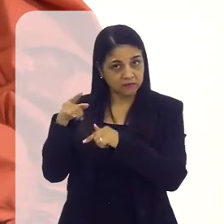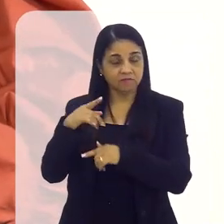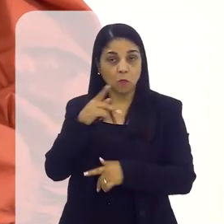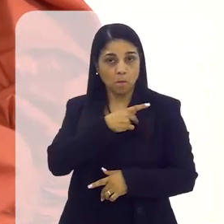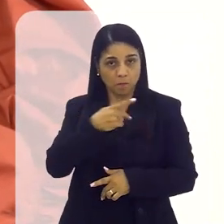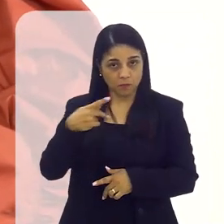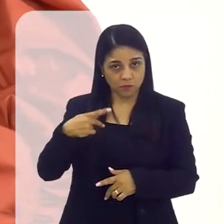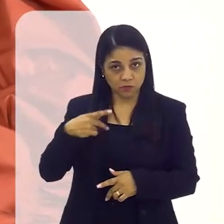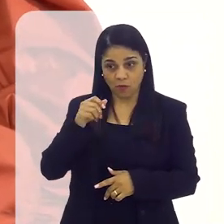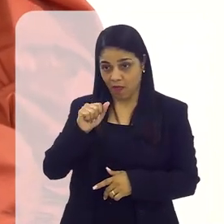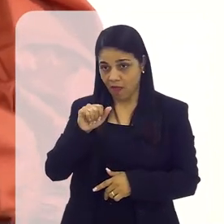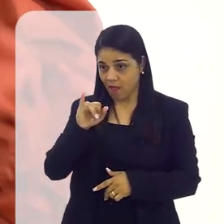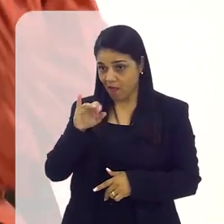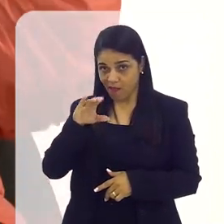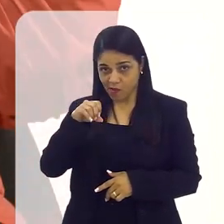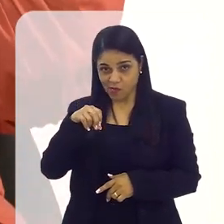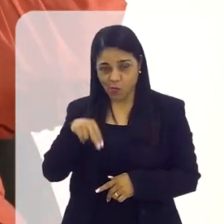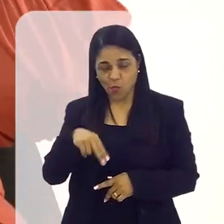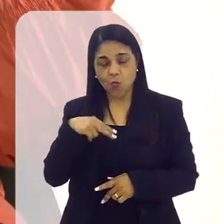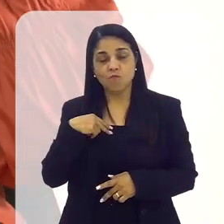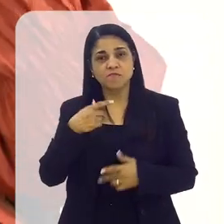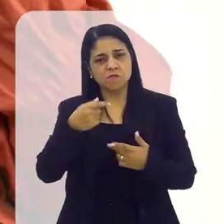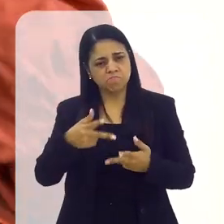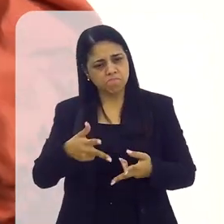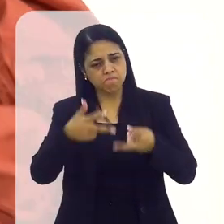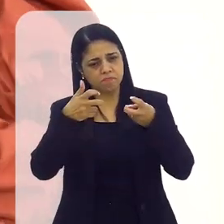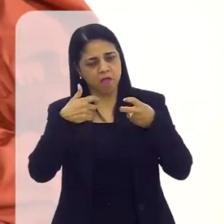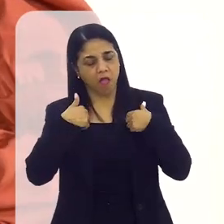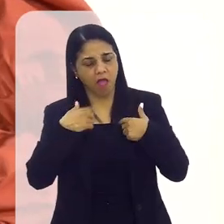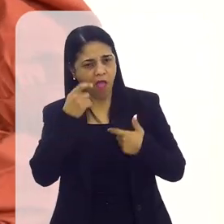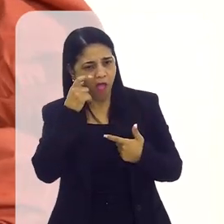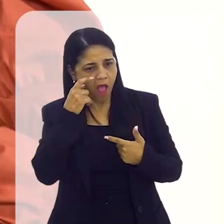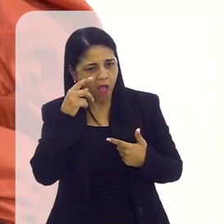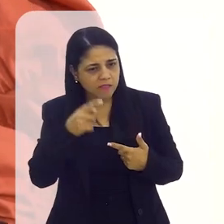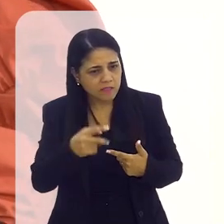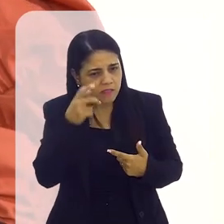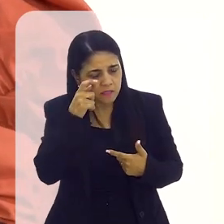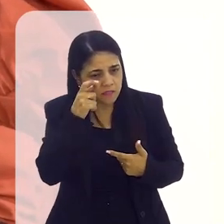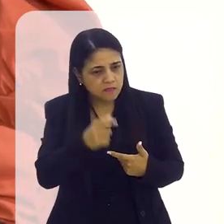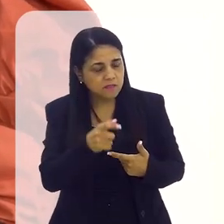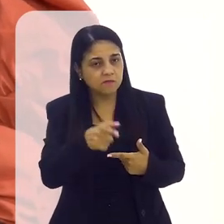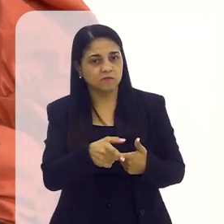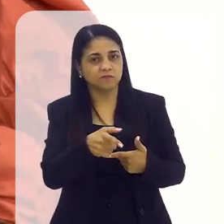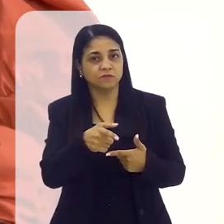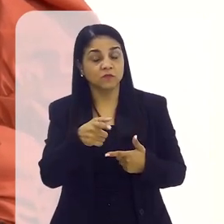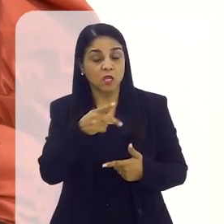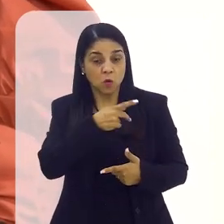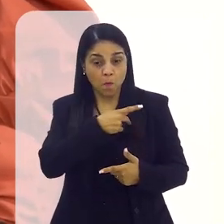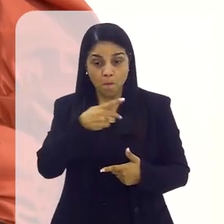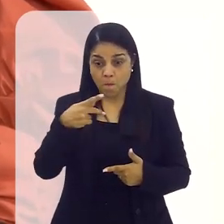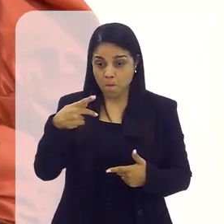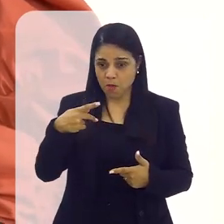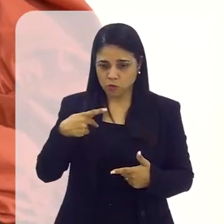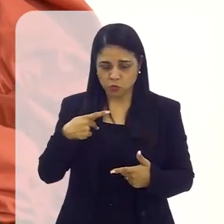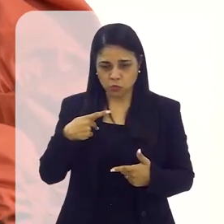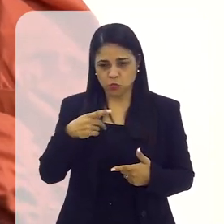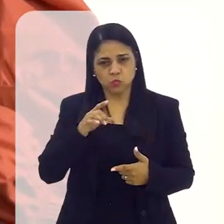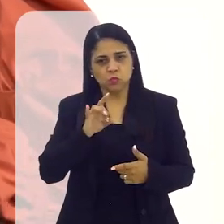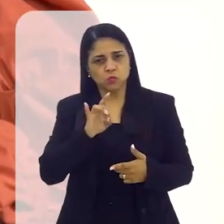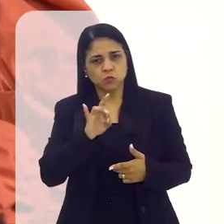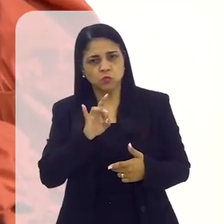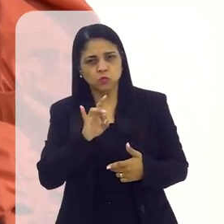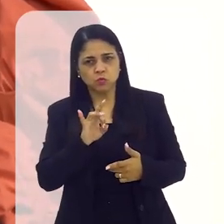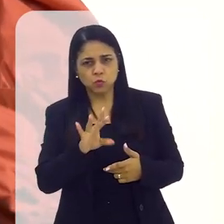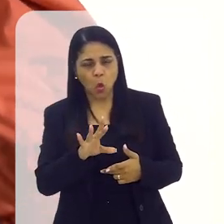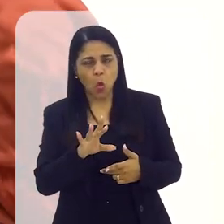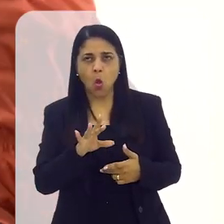falávamos, e isso me chamou muita atenção, por ser um pastor, né? Ali não foi falado